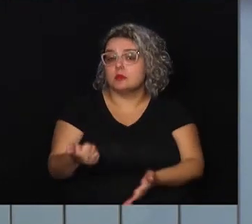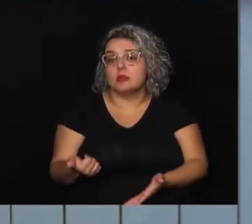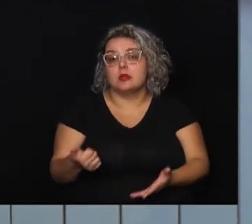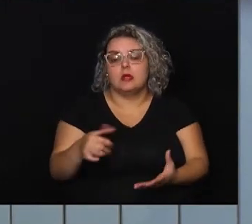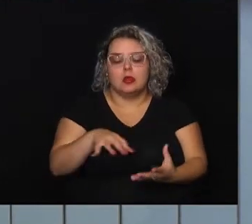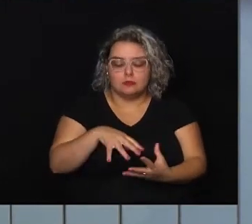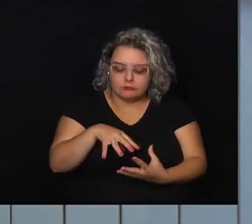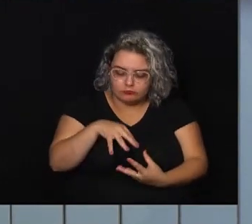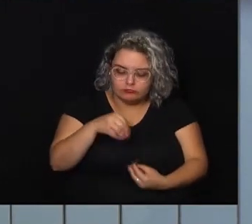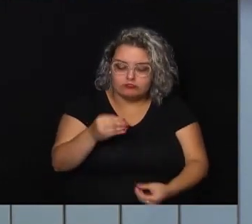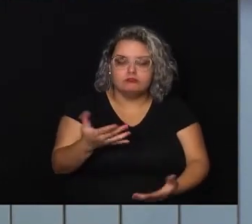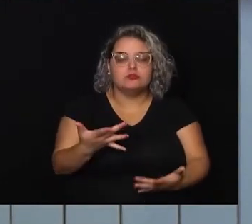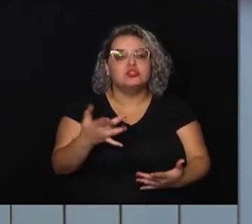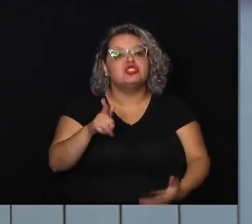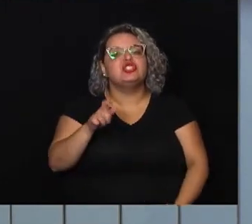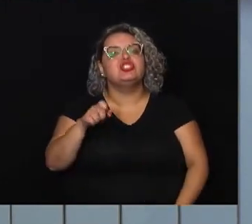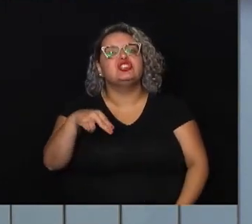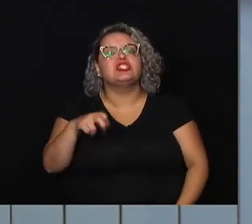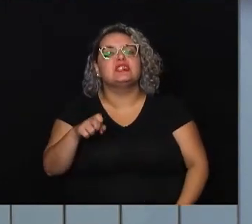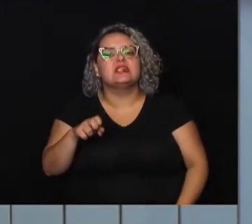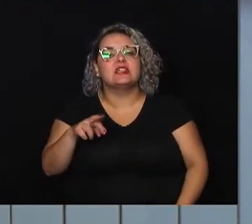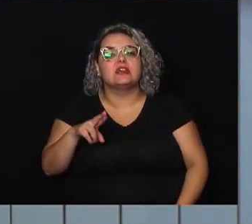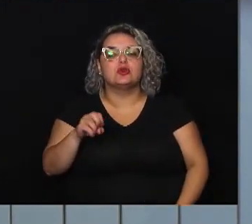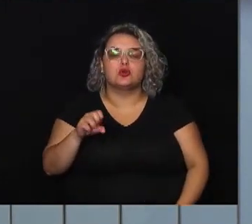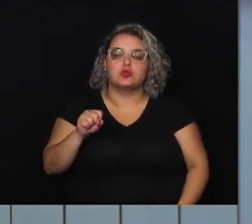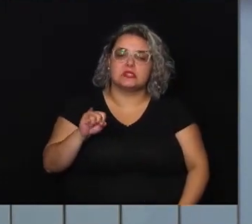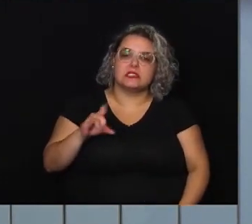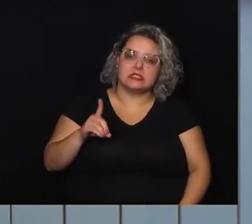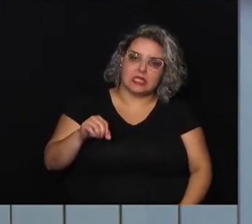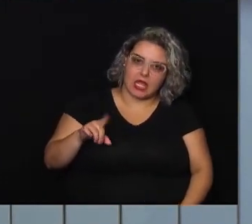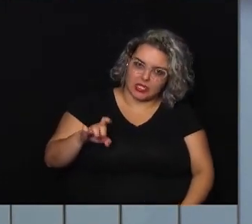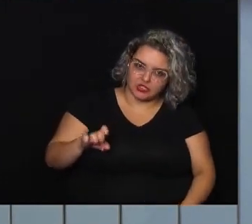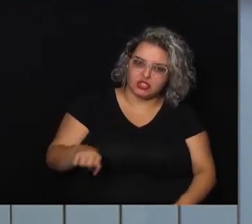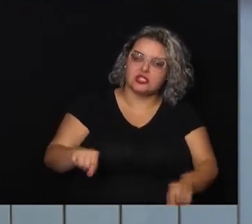de generosidade e de solidariedade da